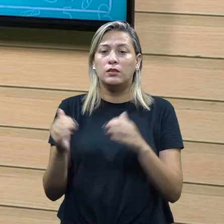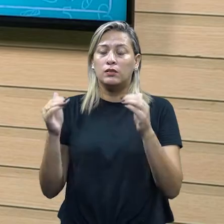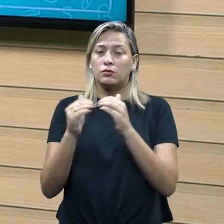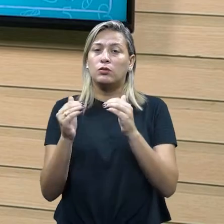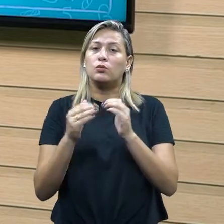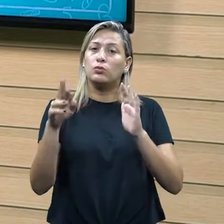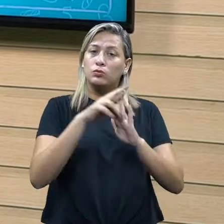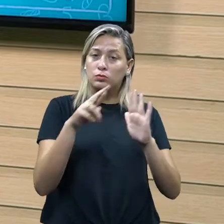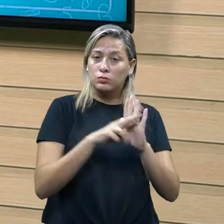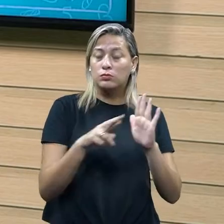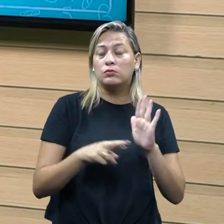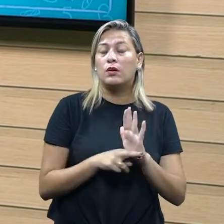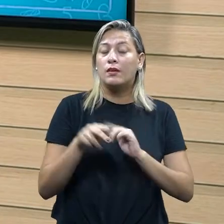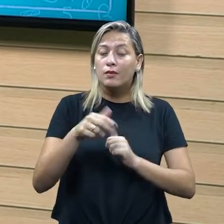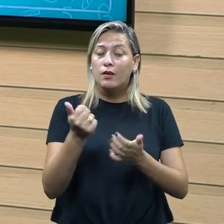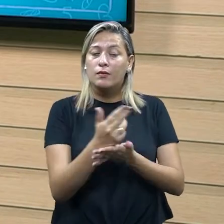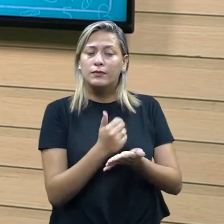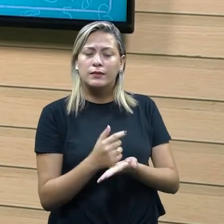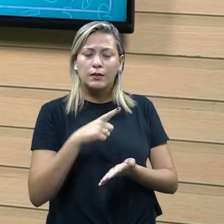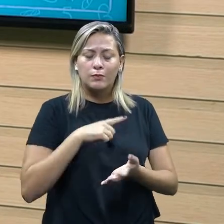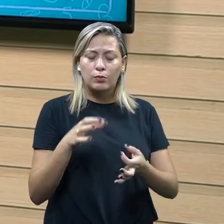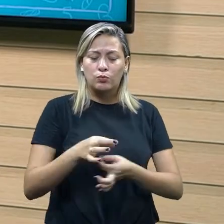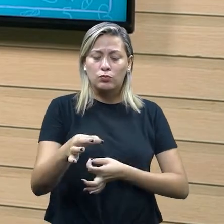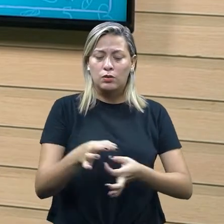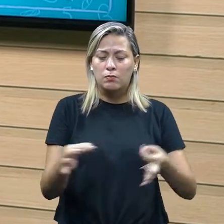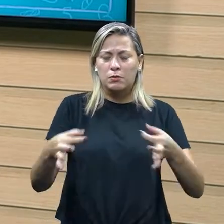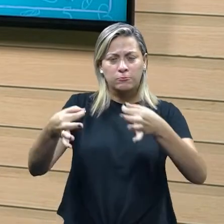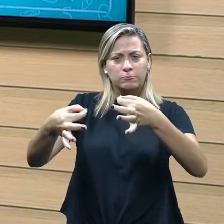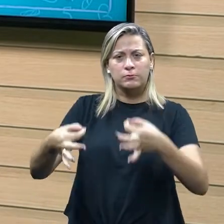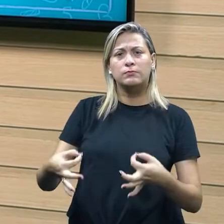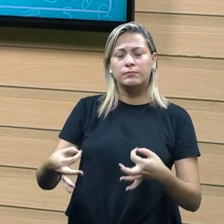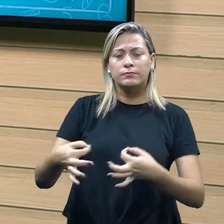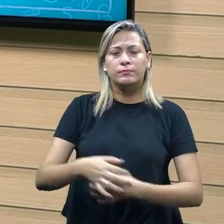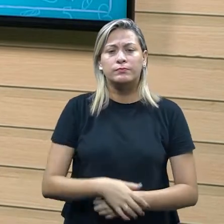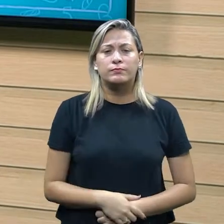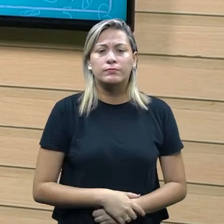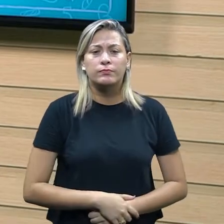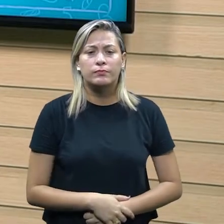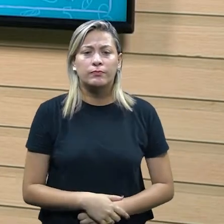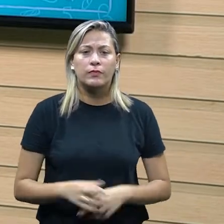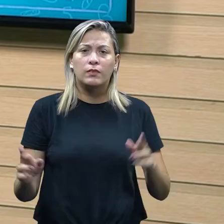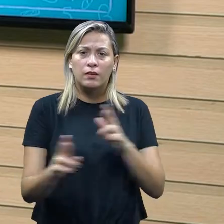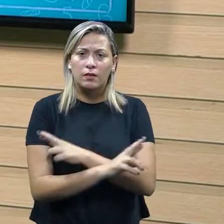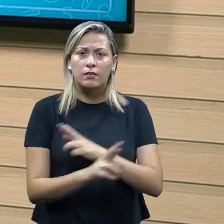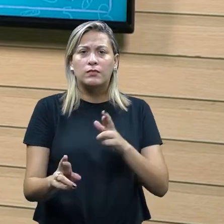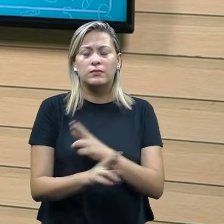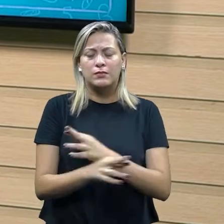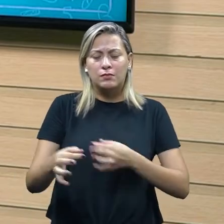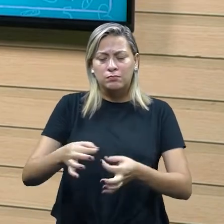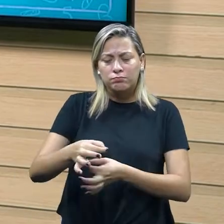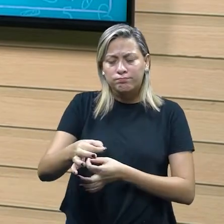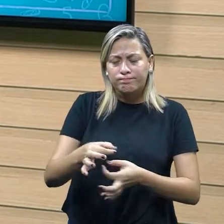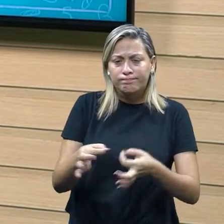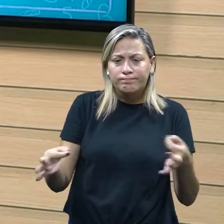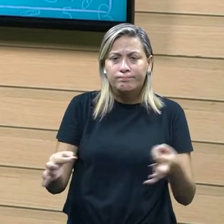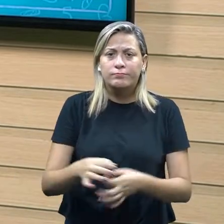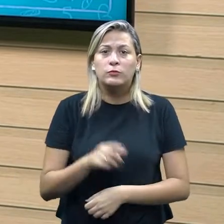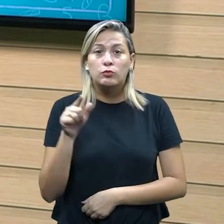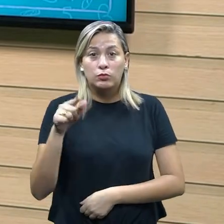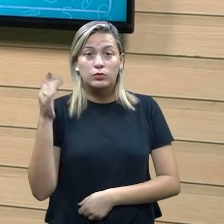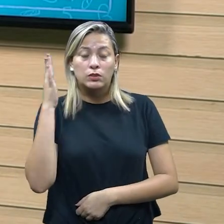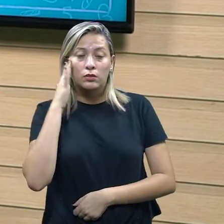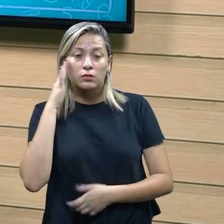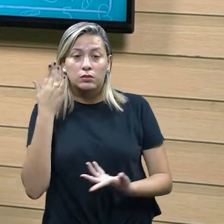dimensões, tamanhos e todas ali os elementos relacionados à medição, então você